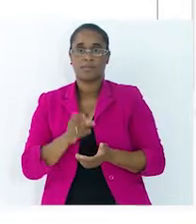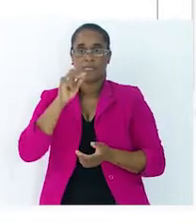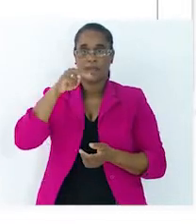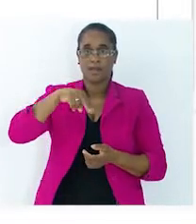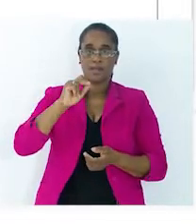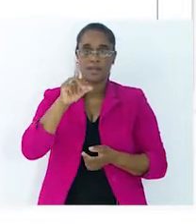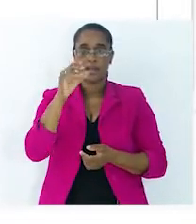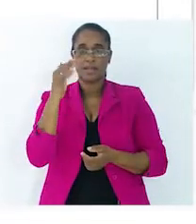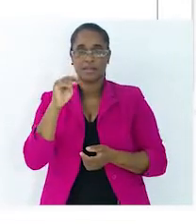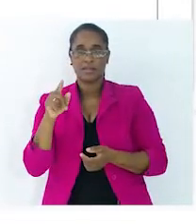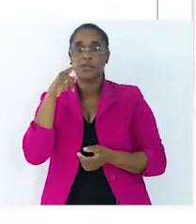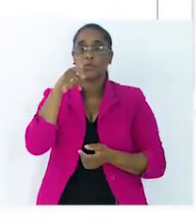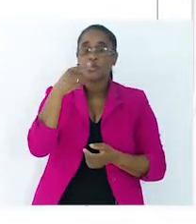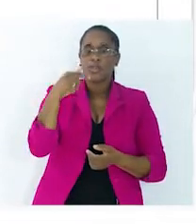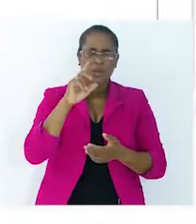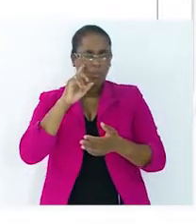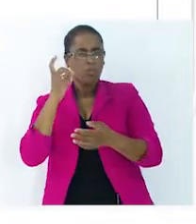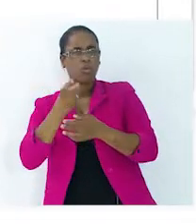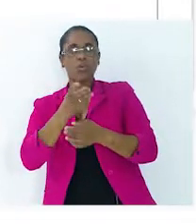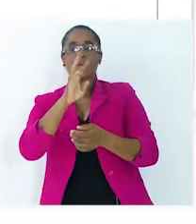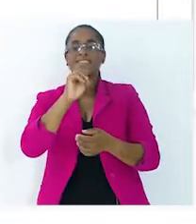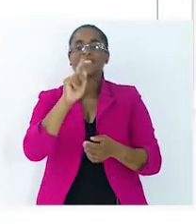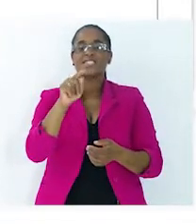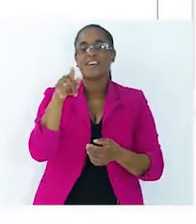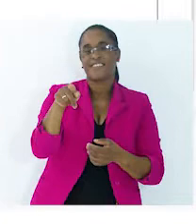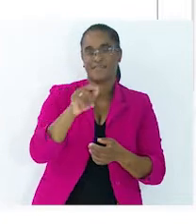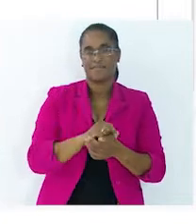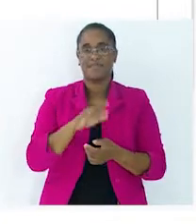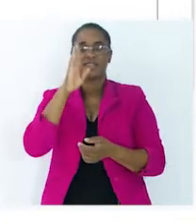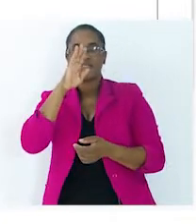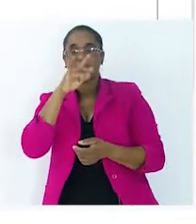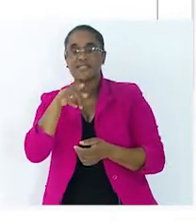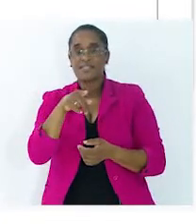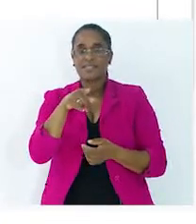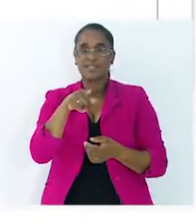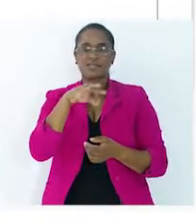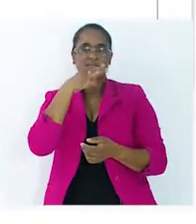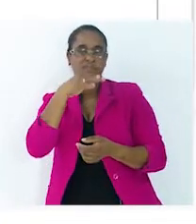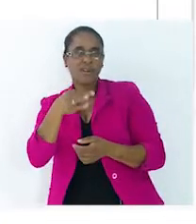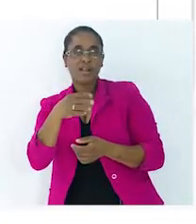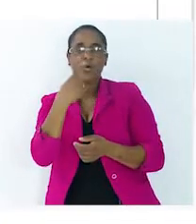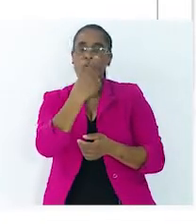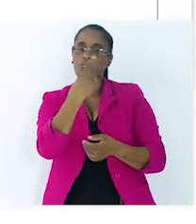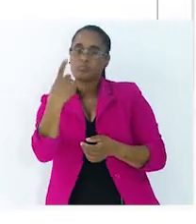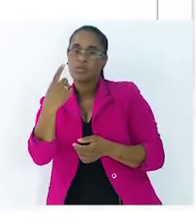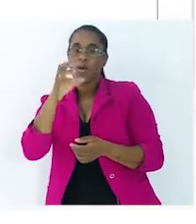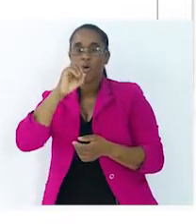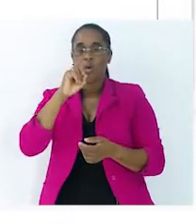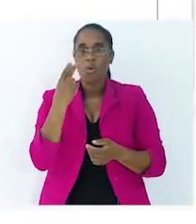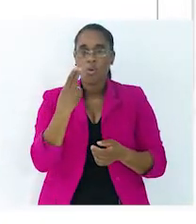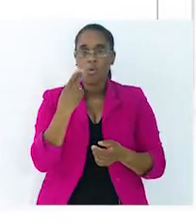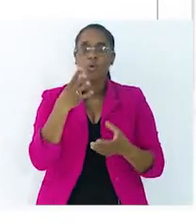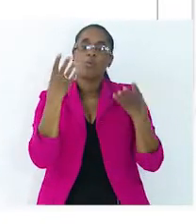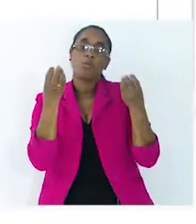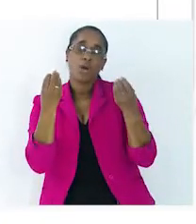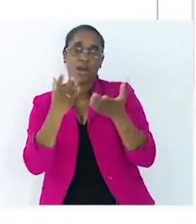análise, tu tens que procurar esse se aqui. Se refere ao singular ou se refere